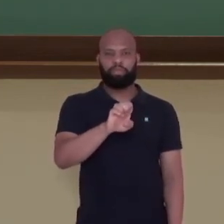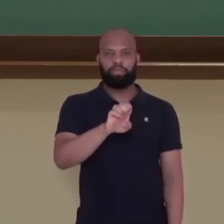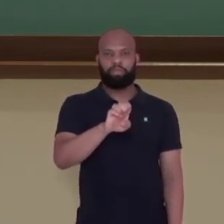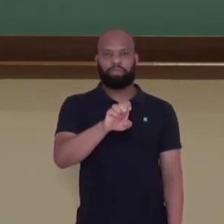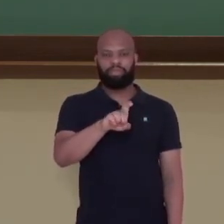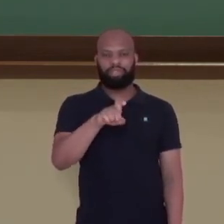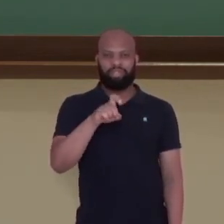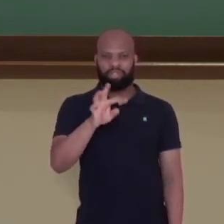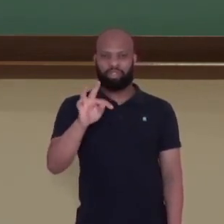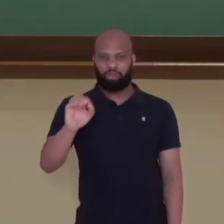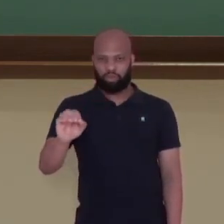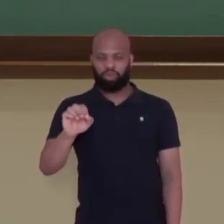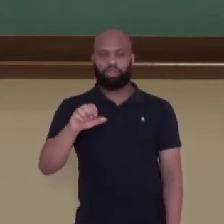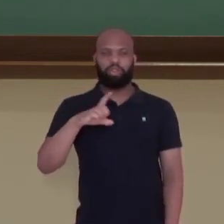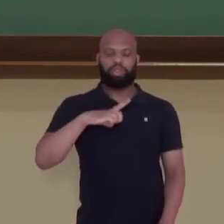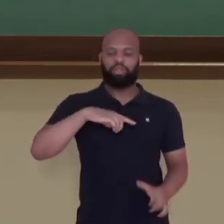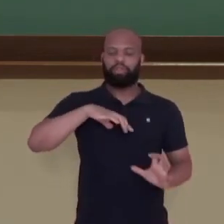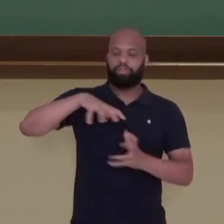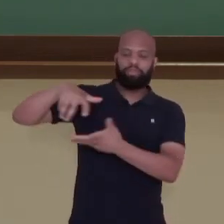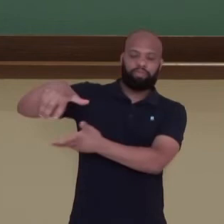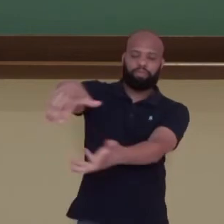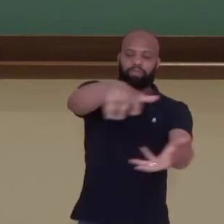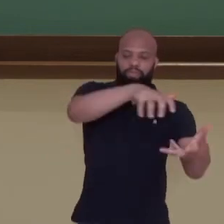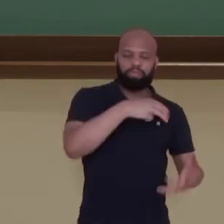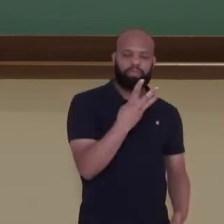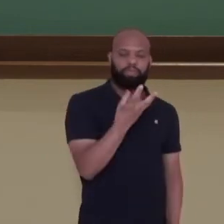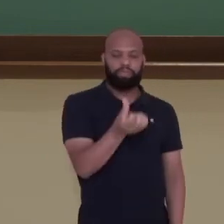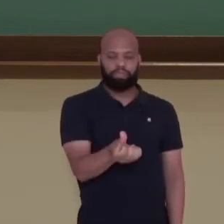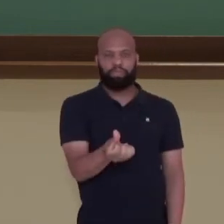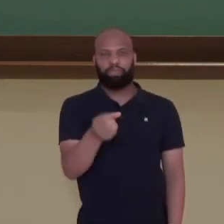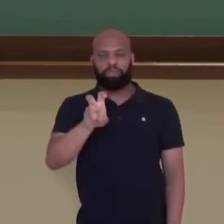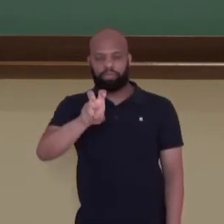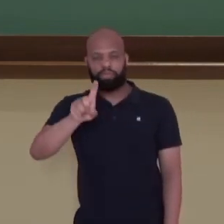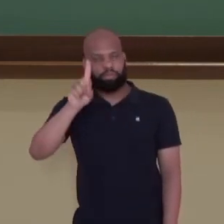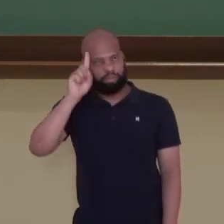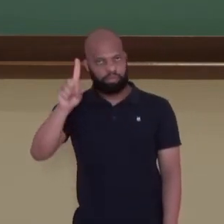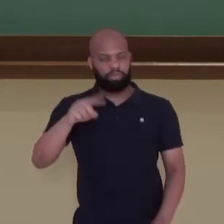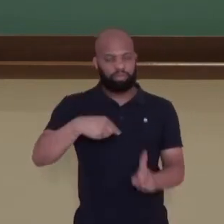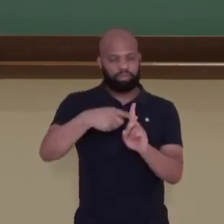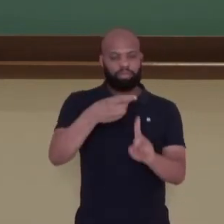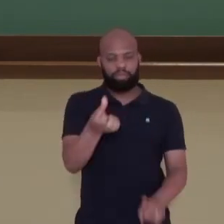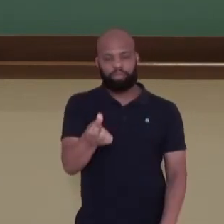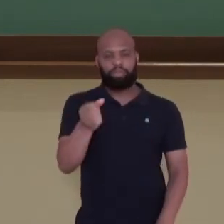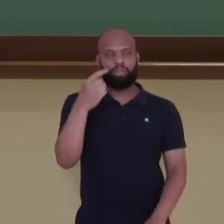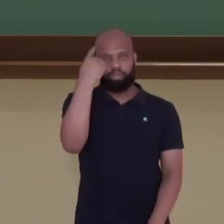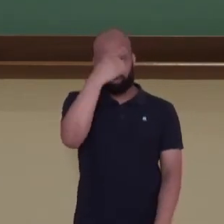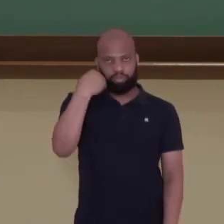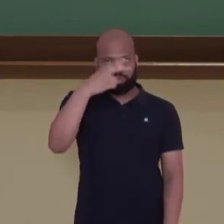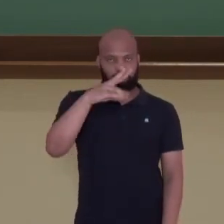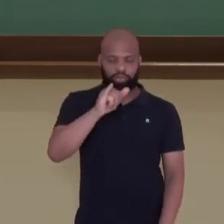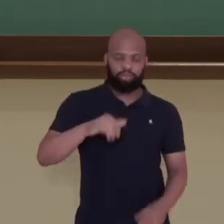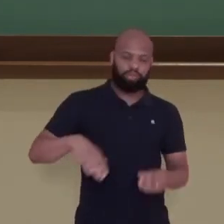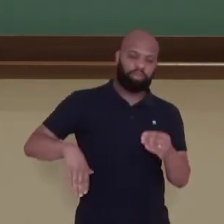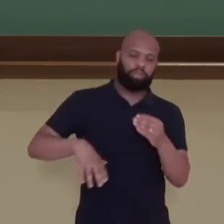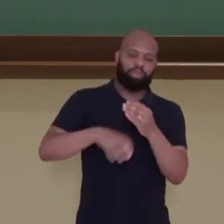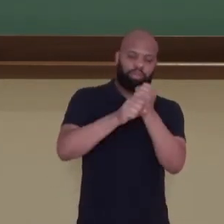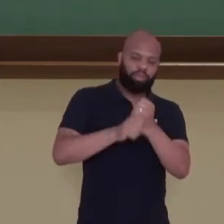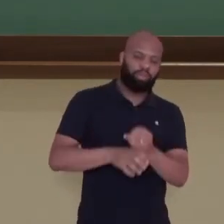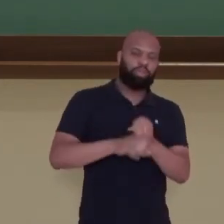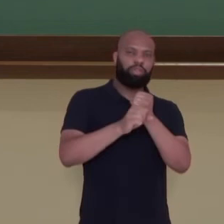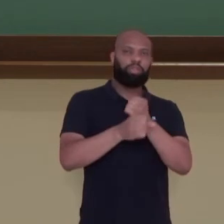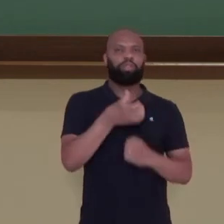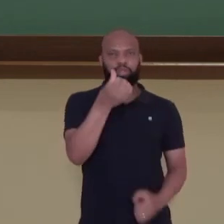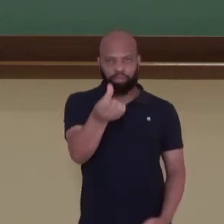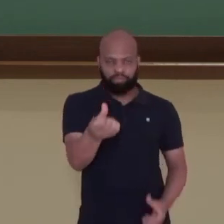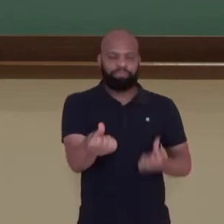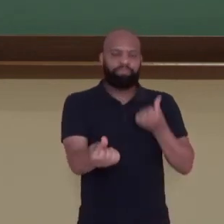translação, 365 dias mais 6 horas. Essas 6 horas nós vamos somando. 6 horas de um